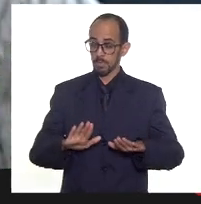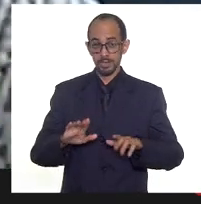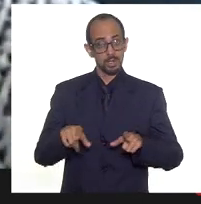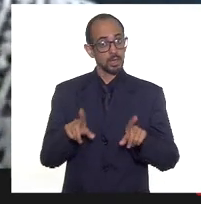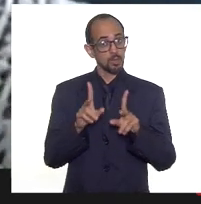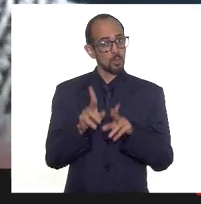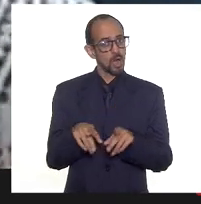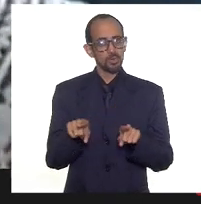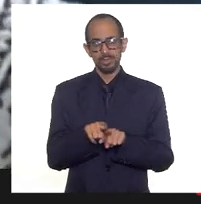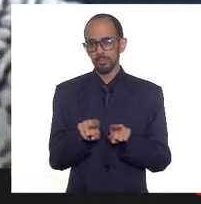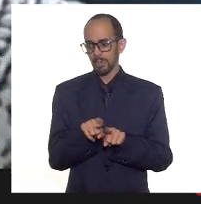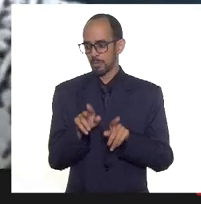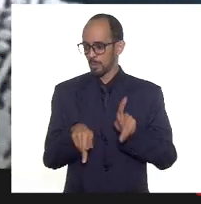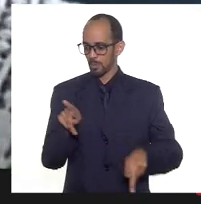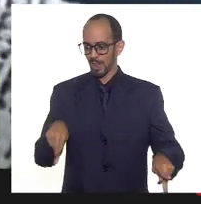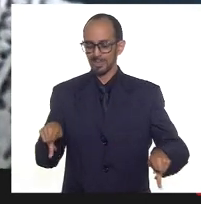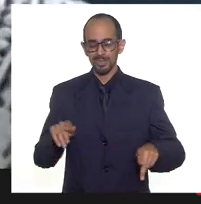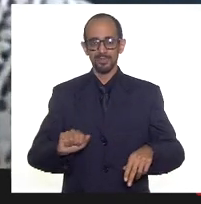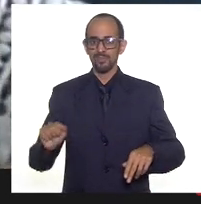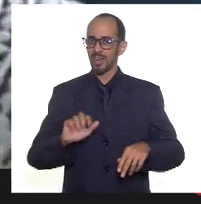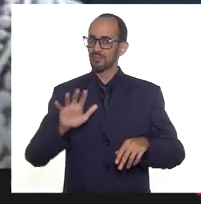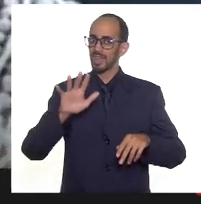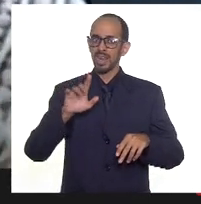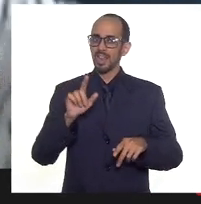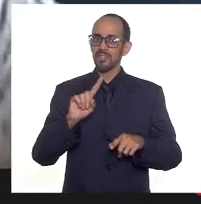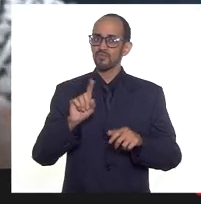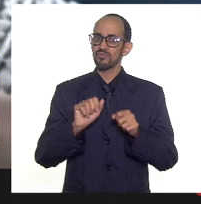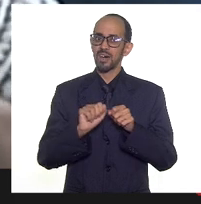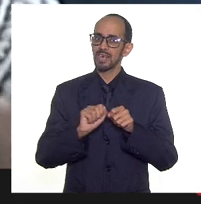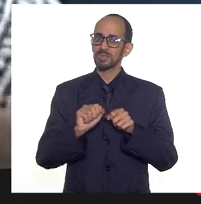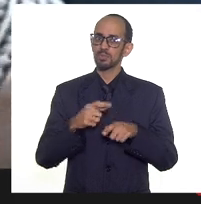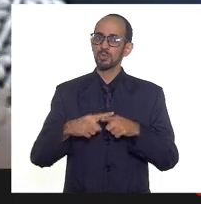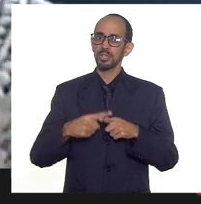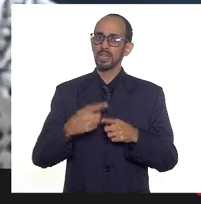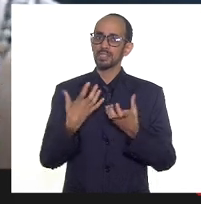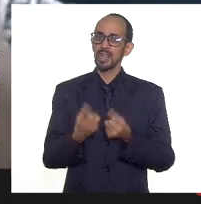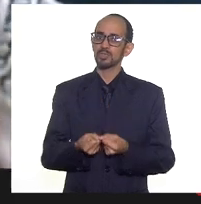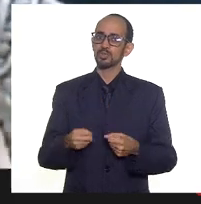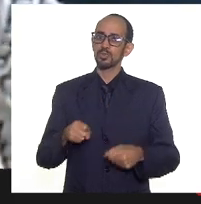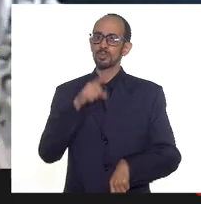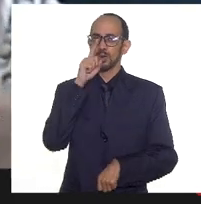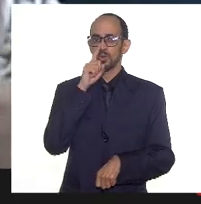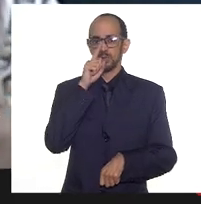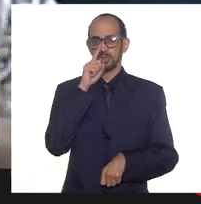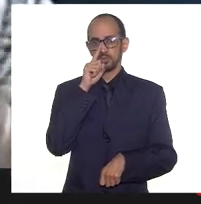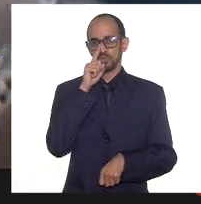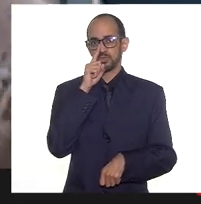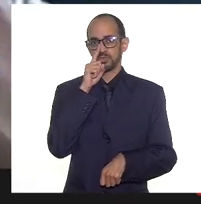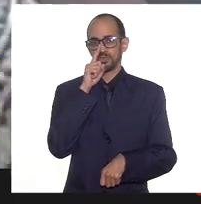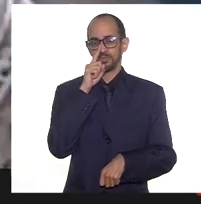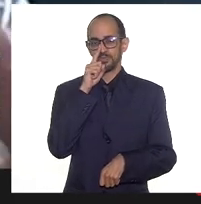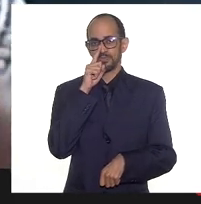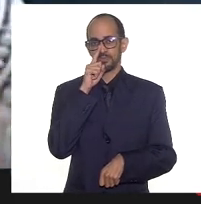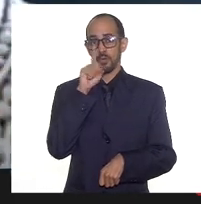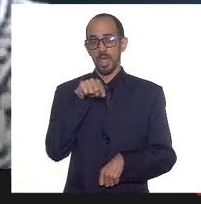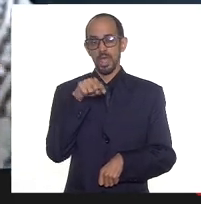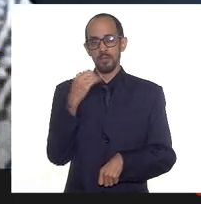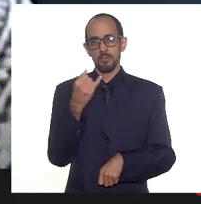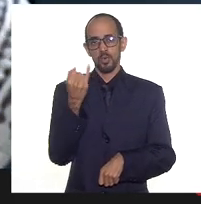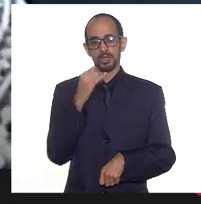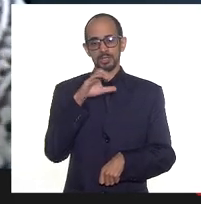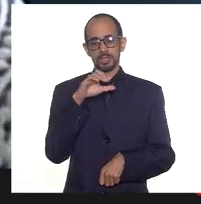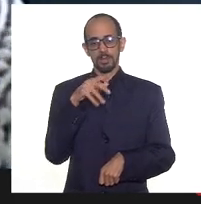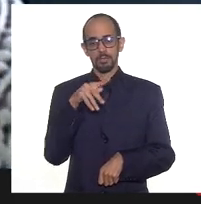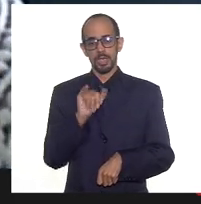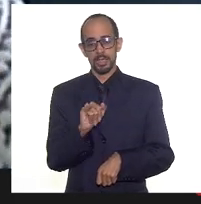também não vão fazer certas denúncias, porque o risco é deles, né? Então é muito importante que a CPI tenha atenção, que a